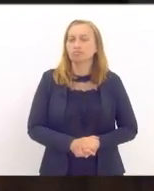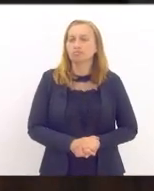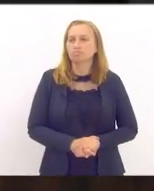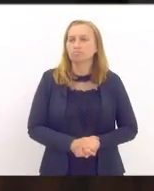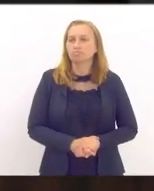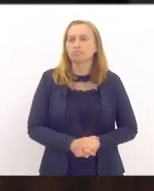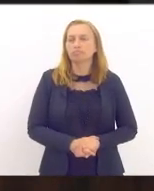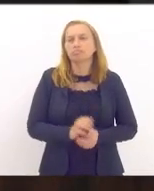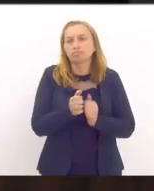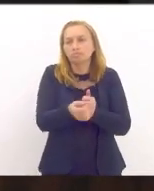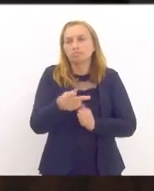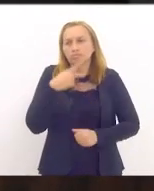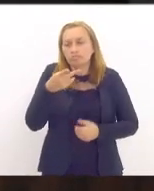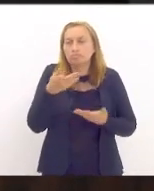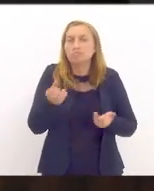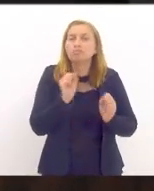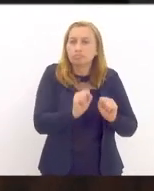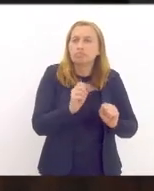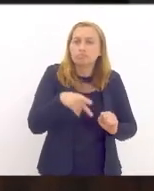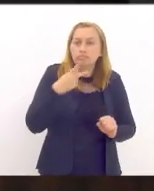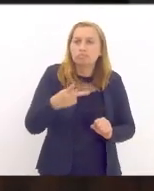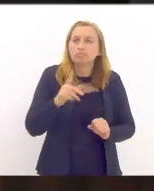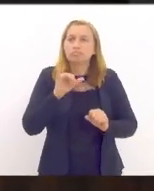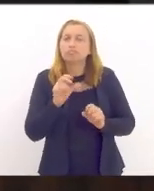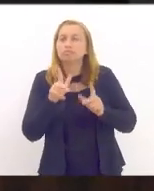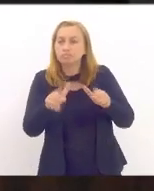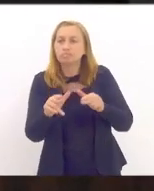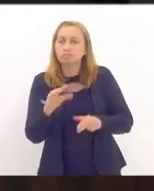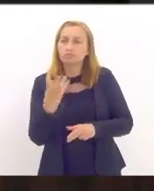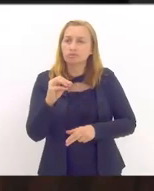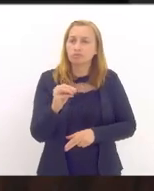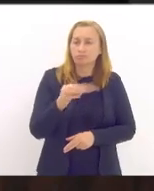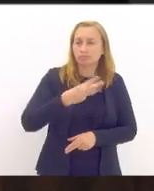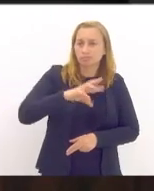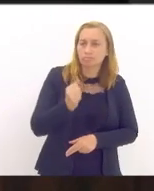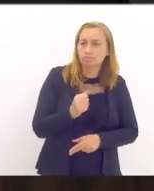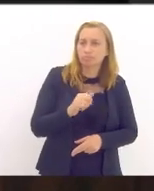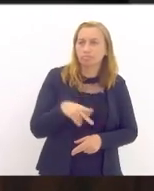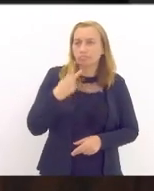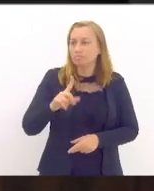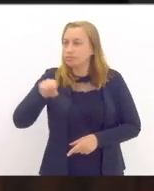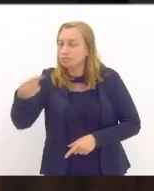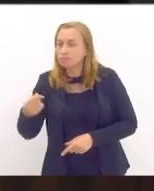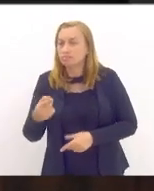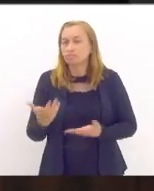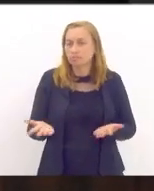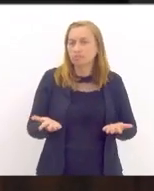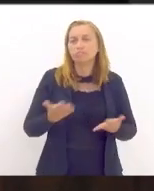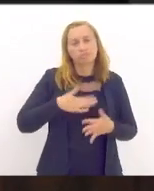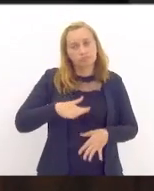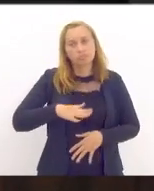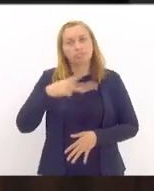você vai falar você tá igual o Chico Machado quer falar em cima do outro parlamentar